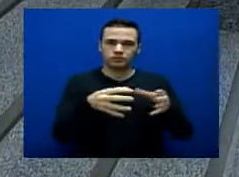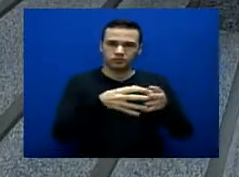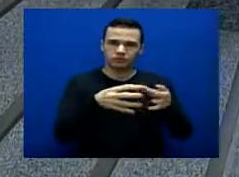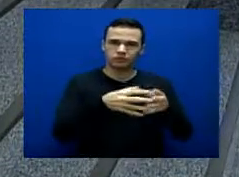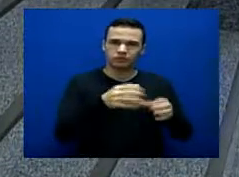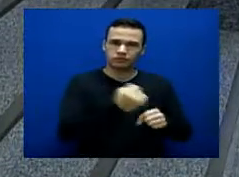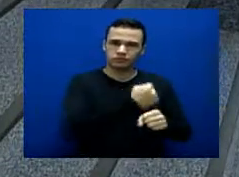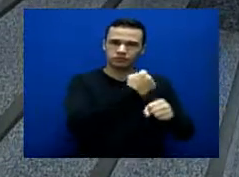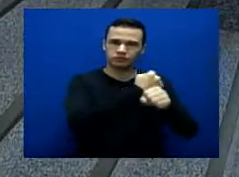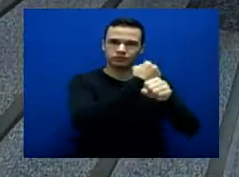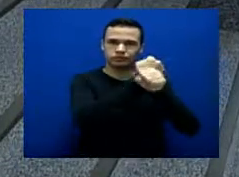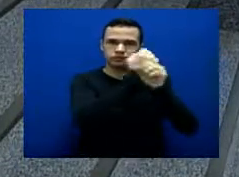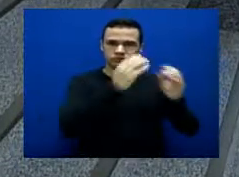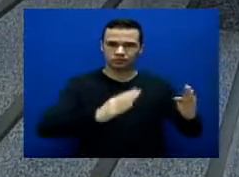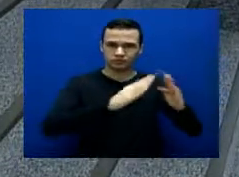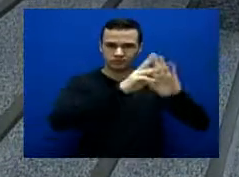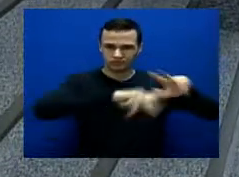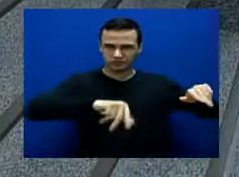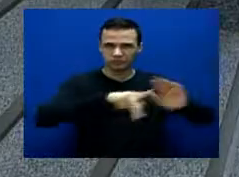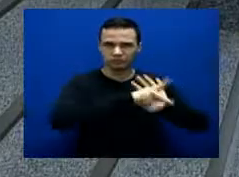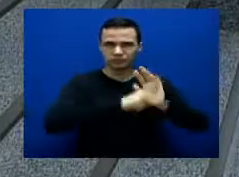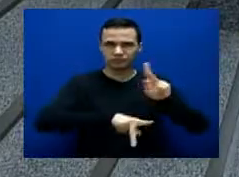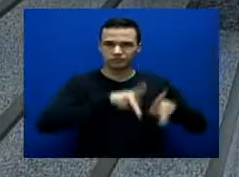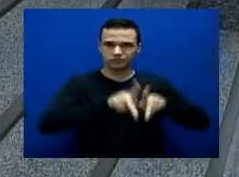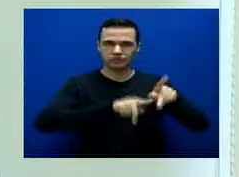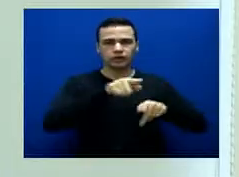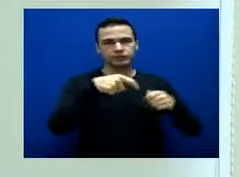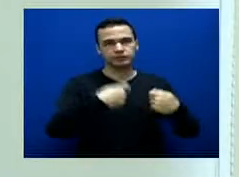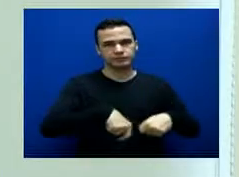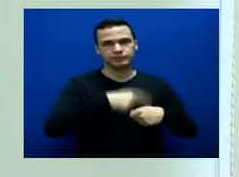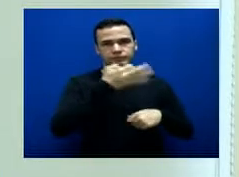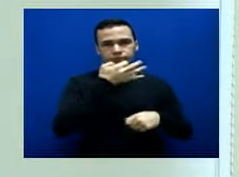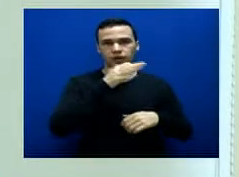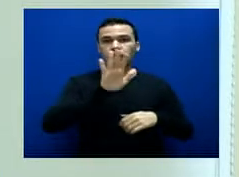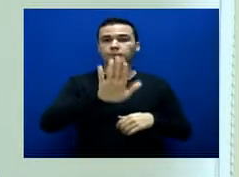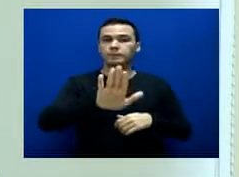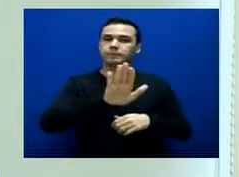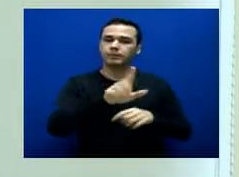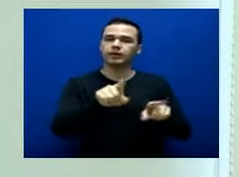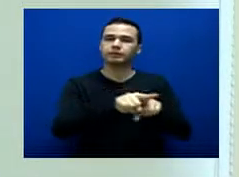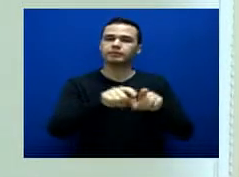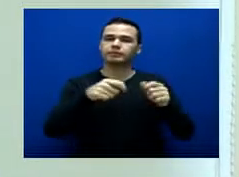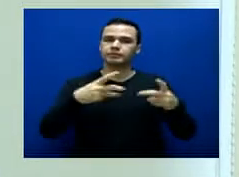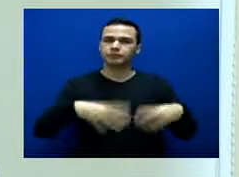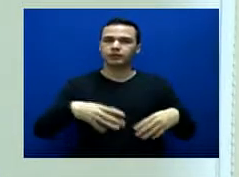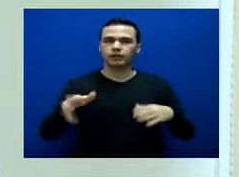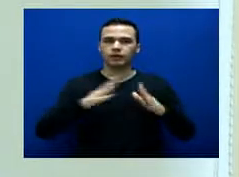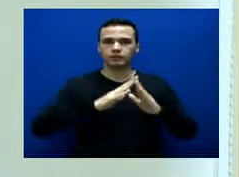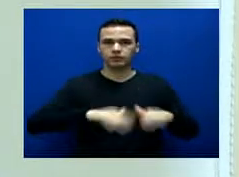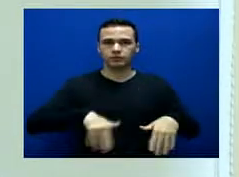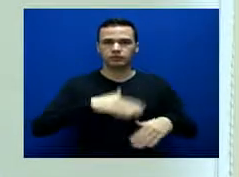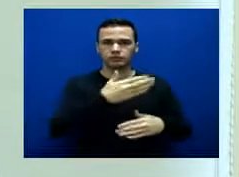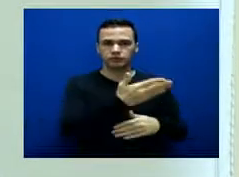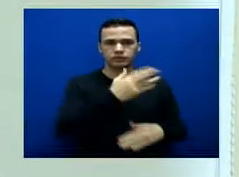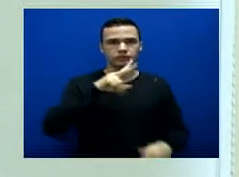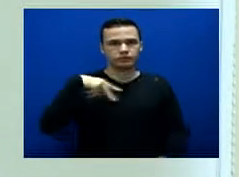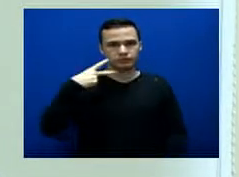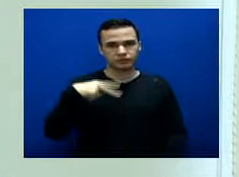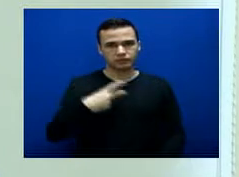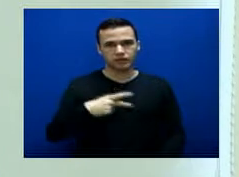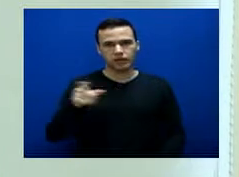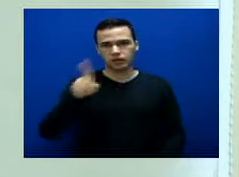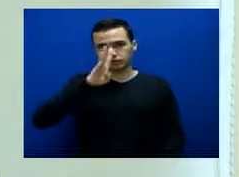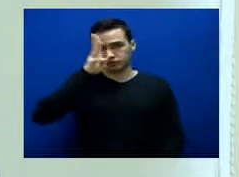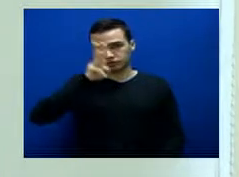Públicos tem que assinar essa emenda, também darei parecer. Mas queria deixar claro, senhor presidente, e fazer um apelo ao vereador. O Vanderlei Diogo não